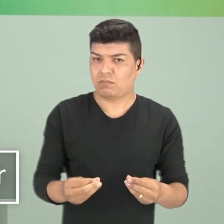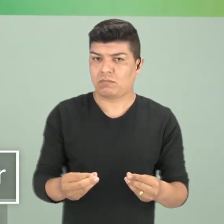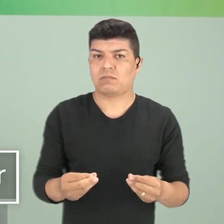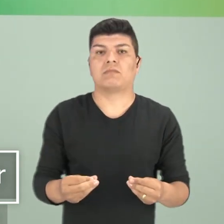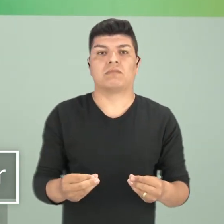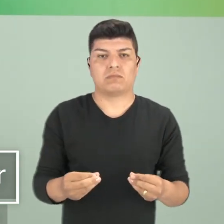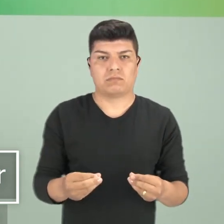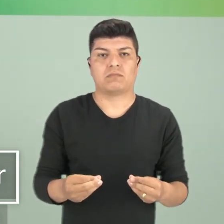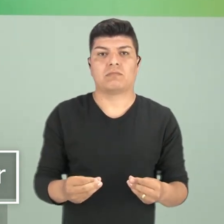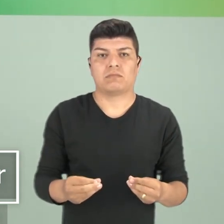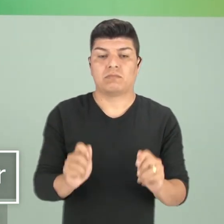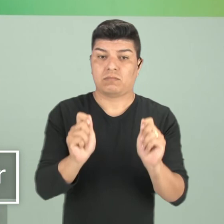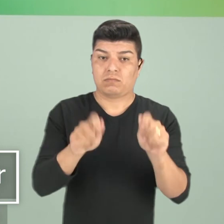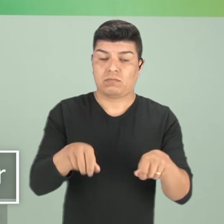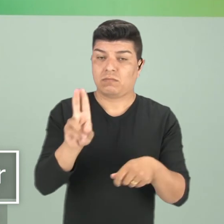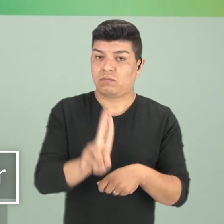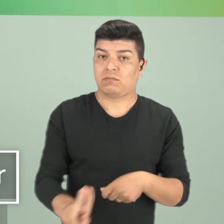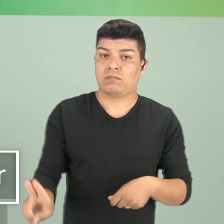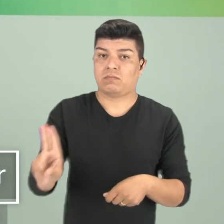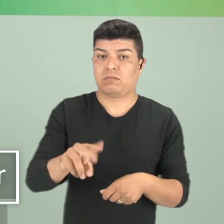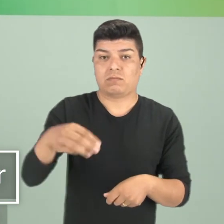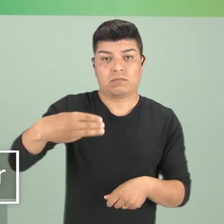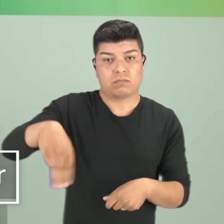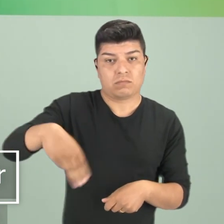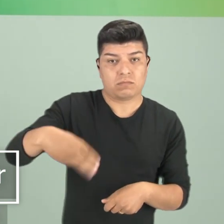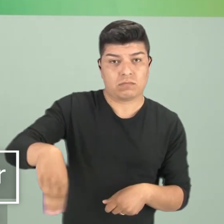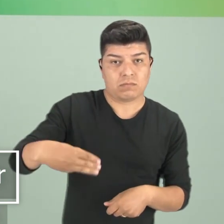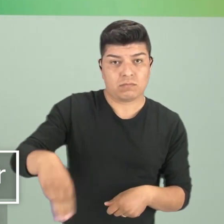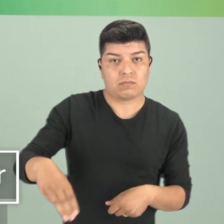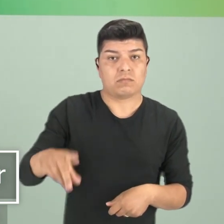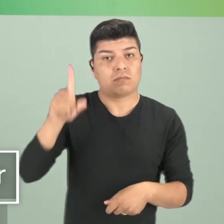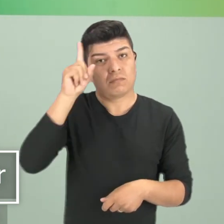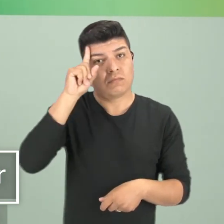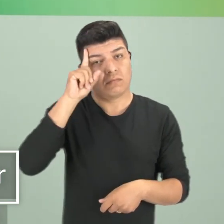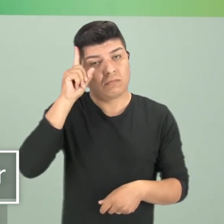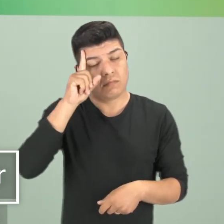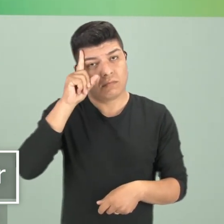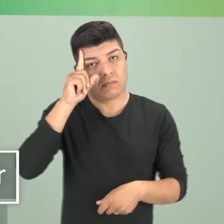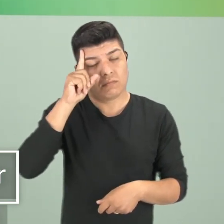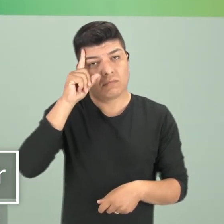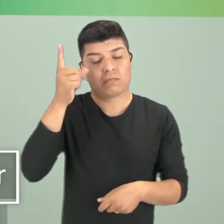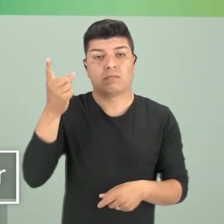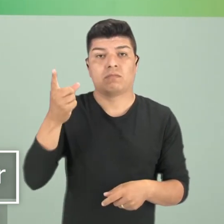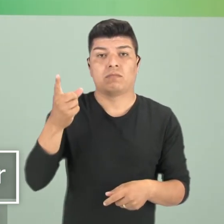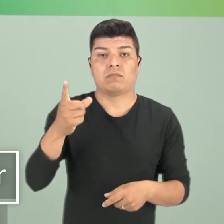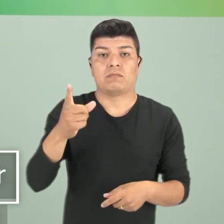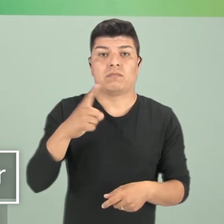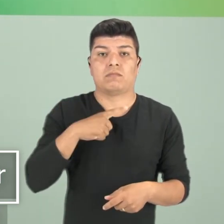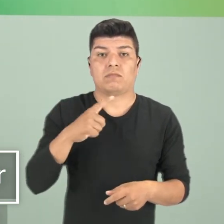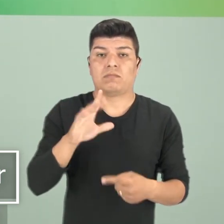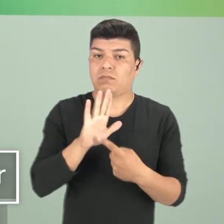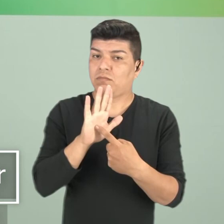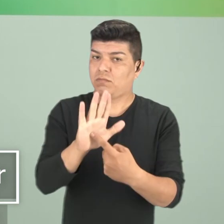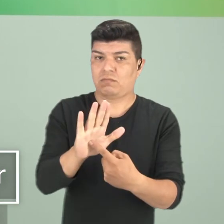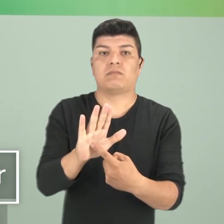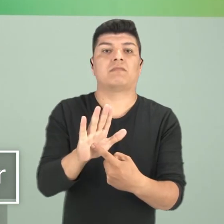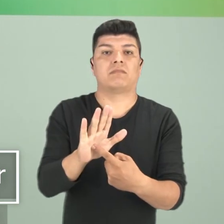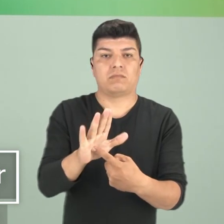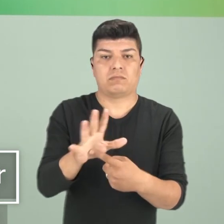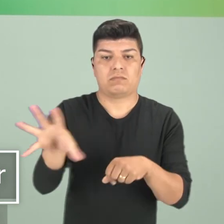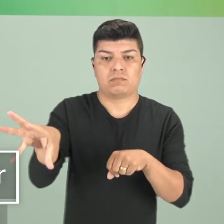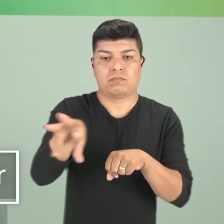em tudo. É possível aplicar a matemática no nosso cotidiano e naquilo que a gente propuser